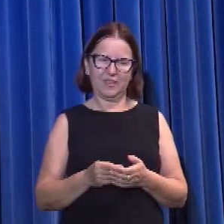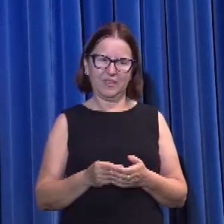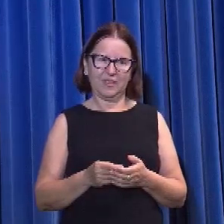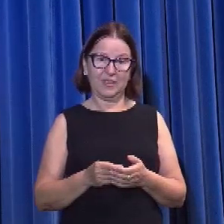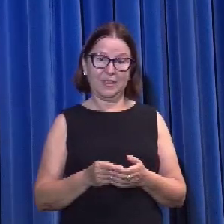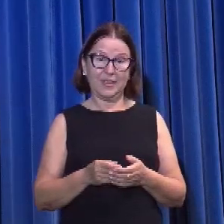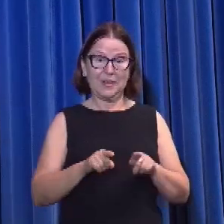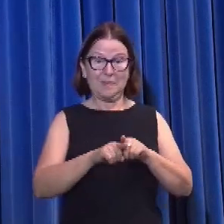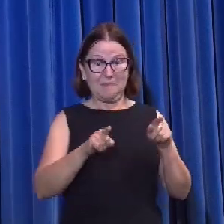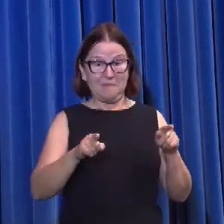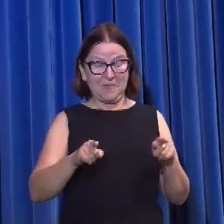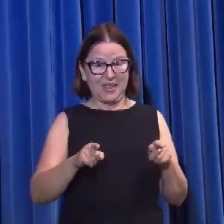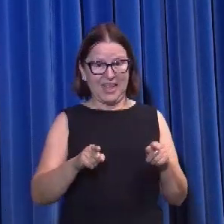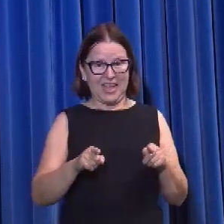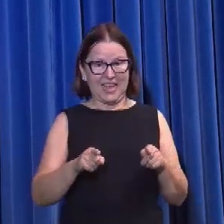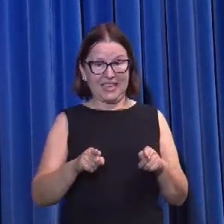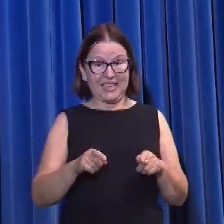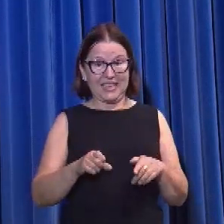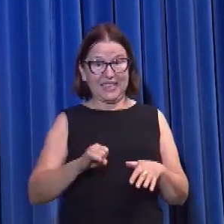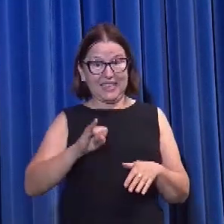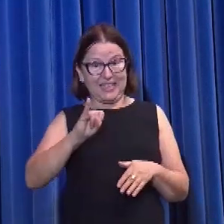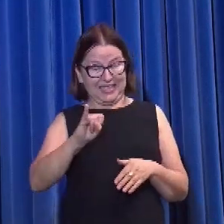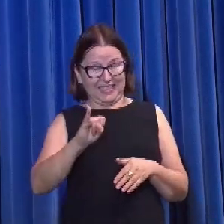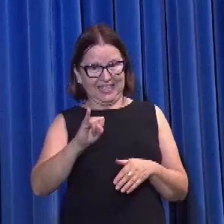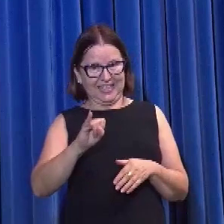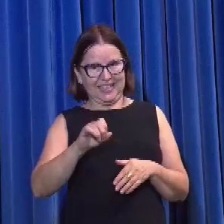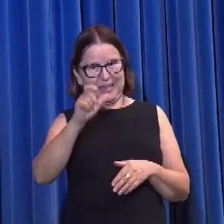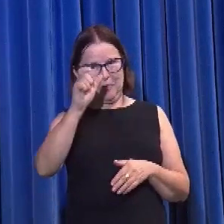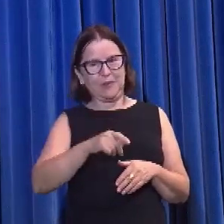Mas quando você ouve alguém dizer assim, eu te amo,